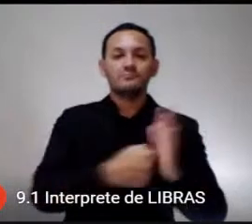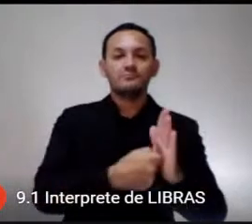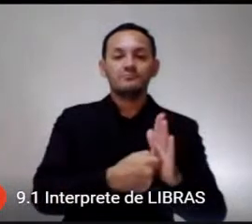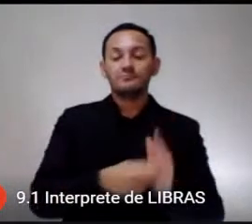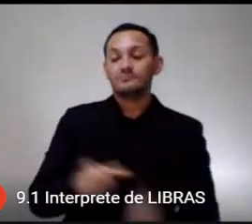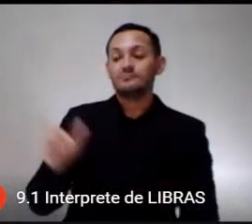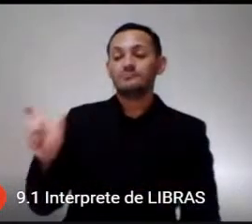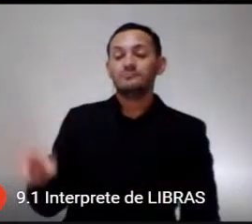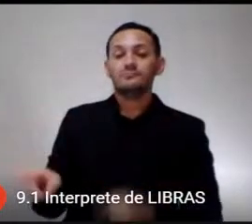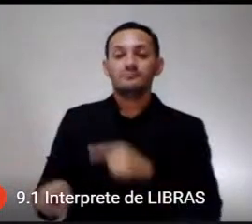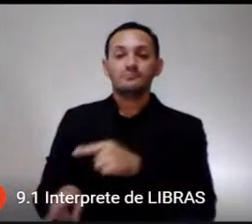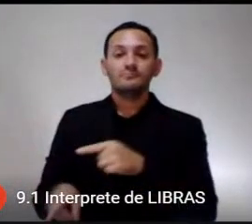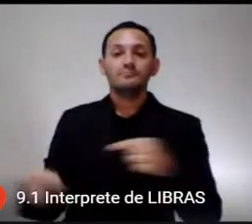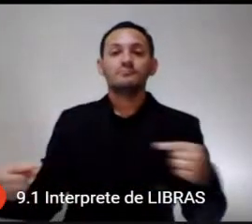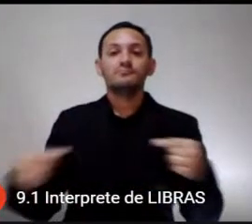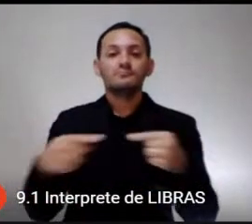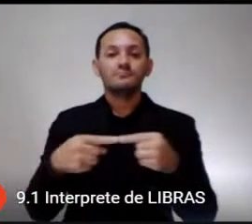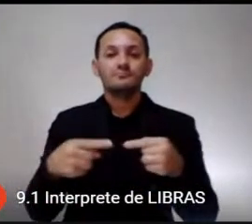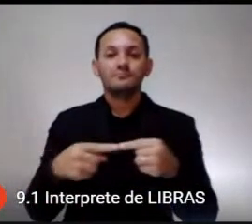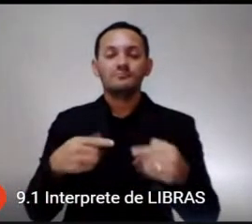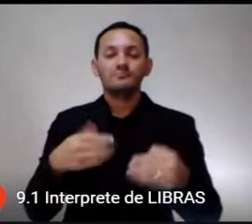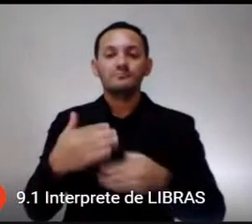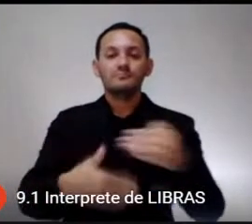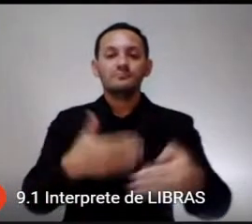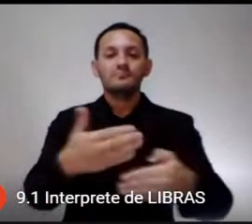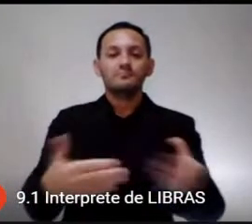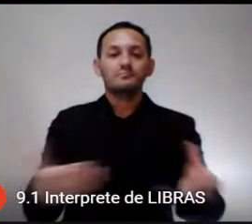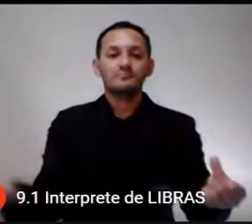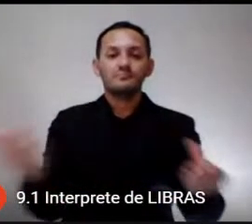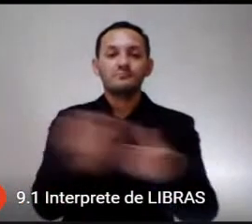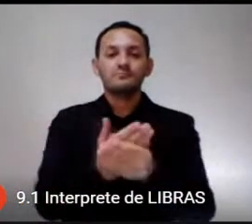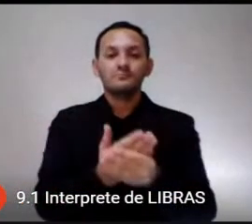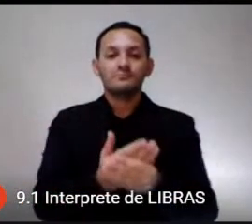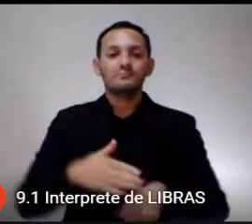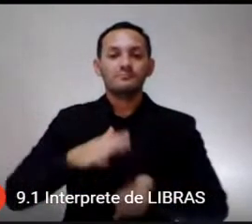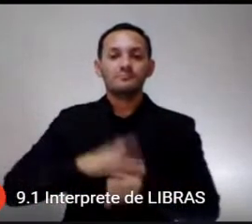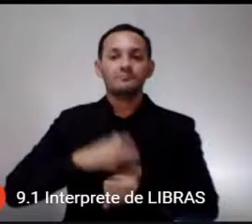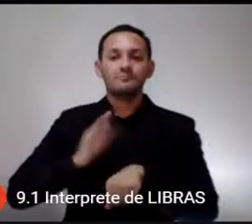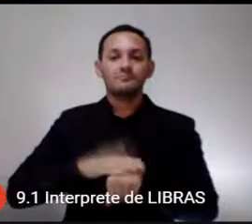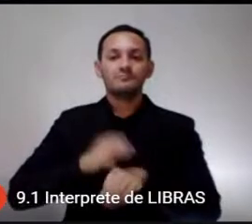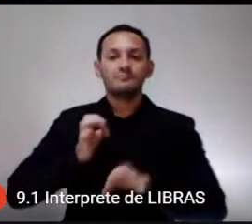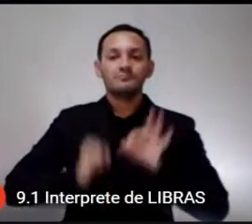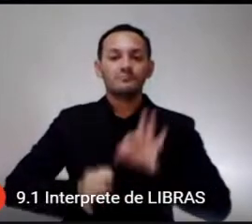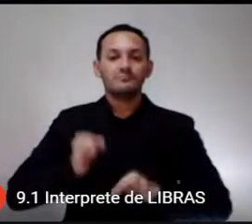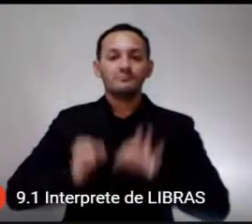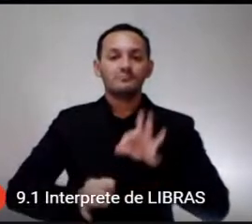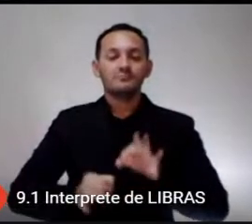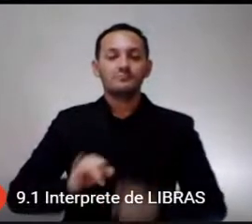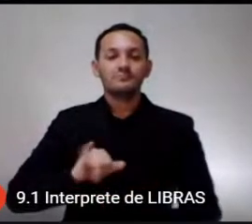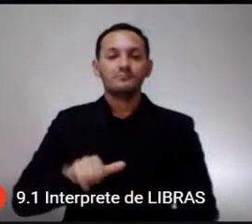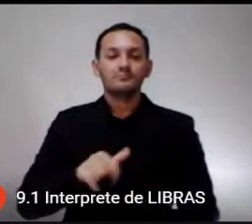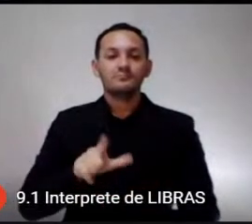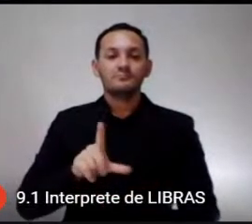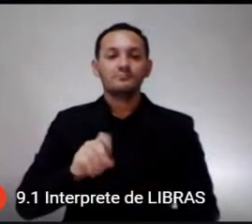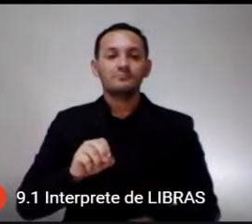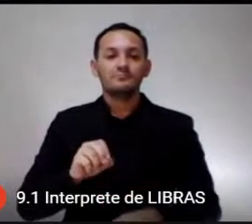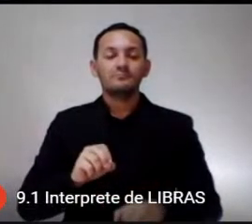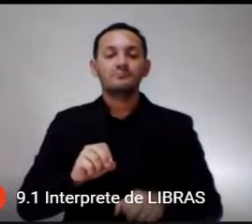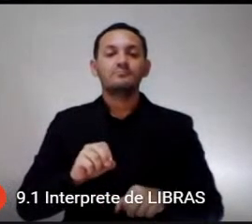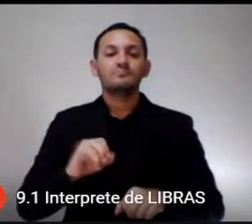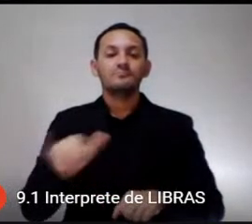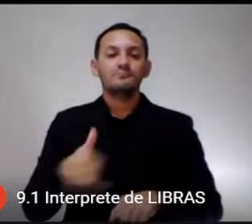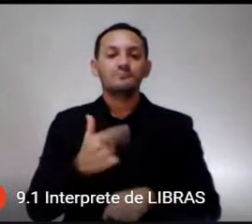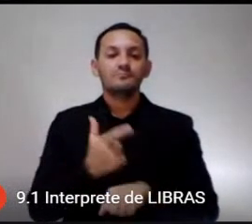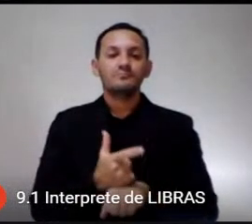nesse caso aqui, nesse processo da minha relatoria, julgada agora em julho, o tribunal